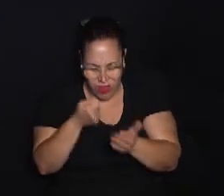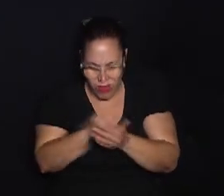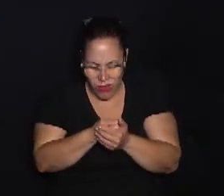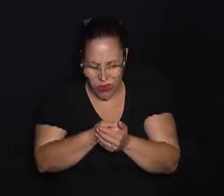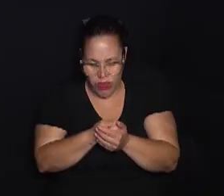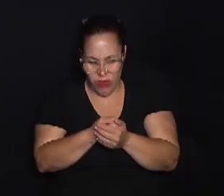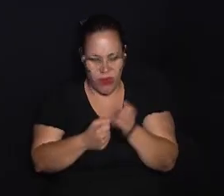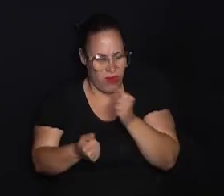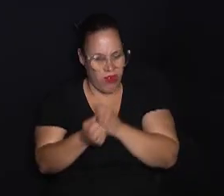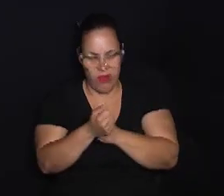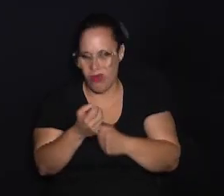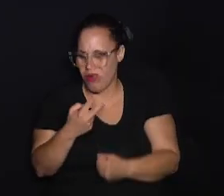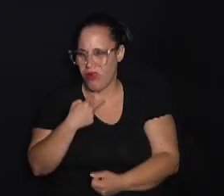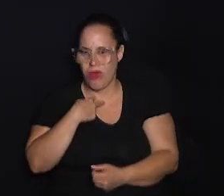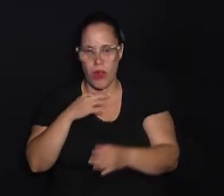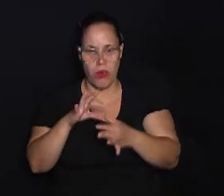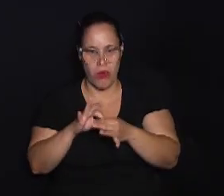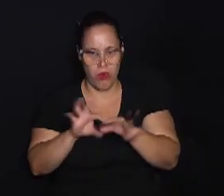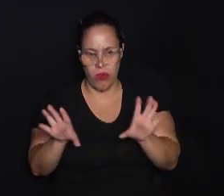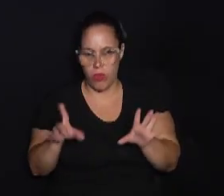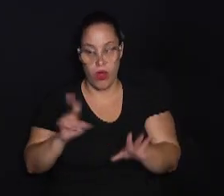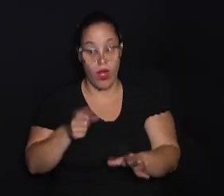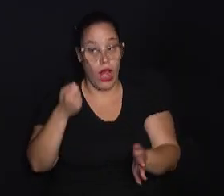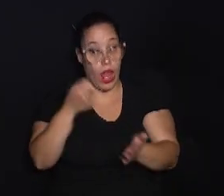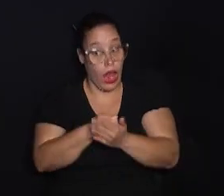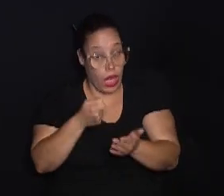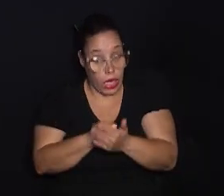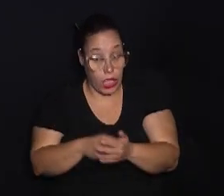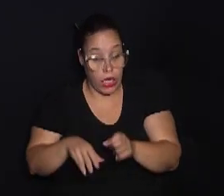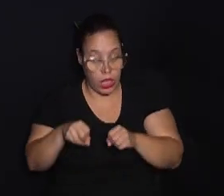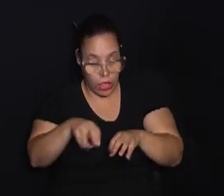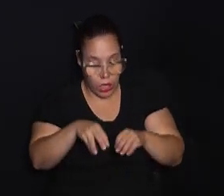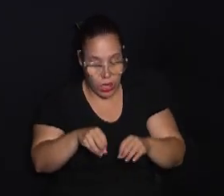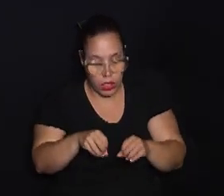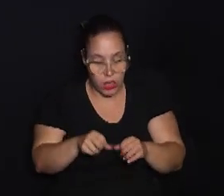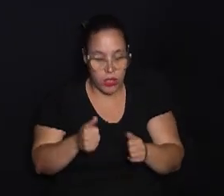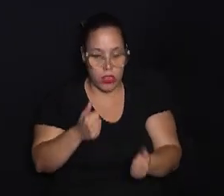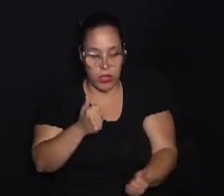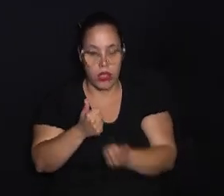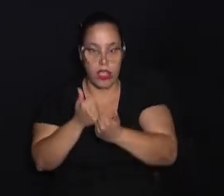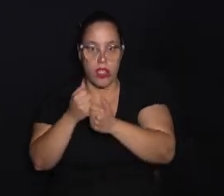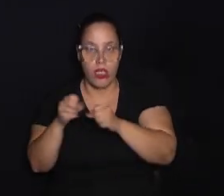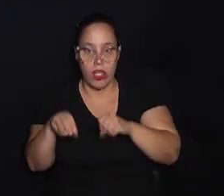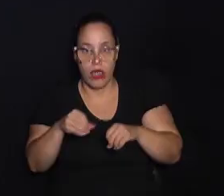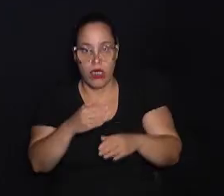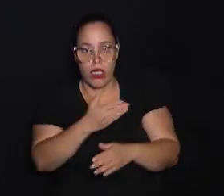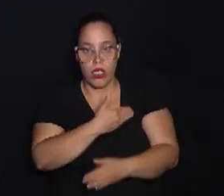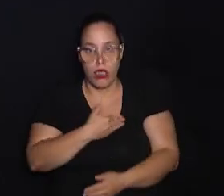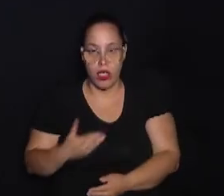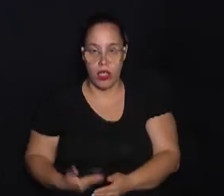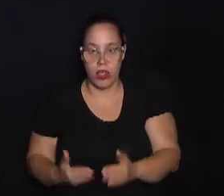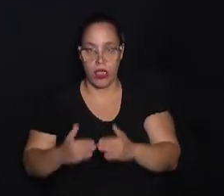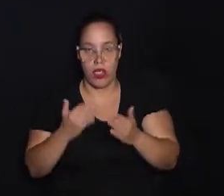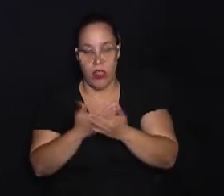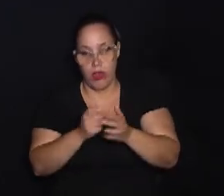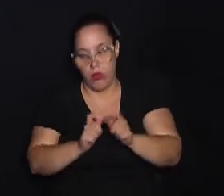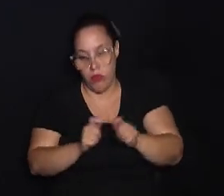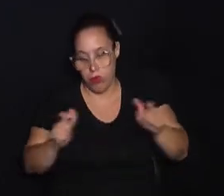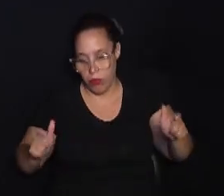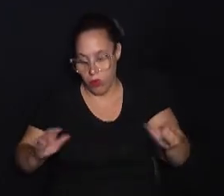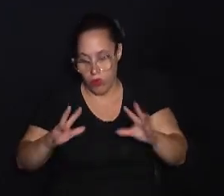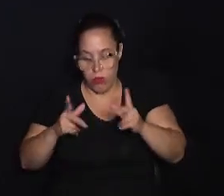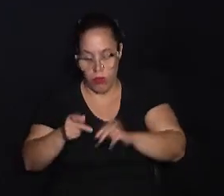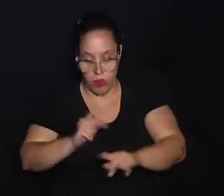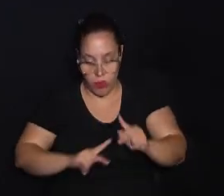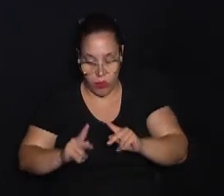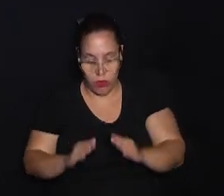isso não pode estar descolado. Então, quando a gente está defendendo a educação, a gente está defendendo a educação pública de qualidade para a ampla maioria da